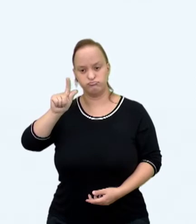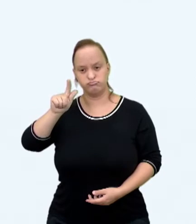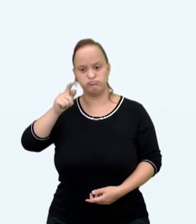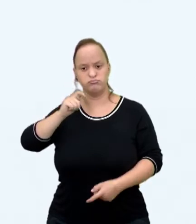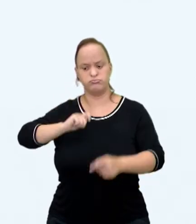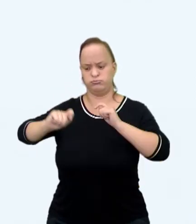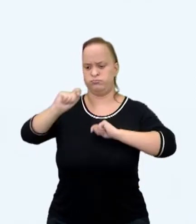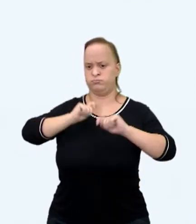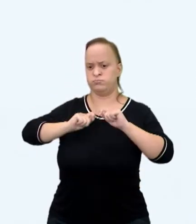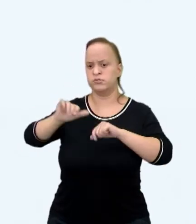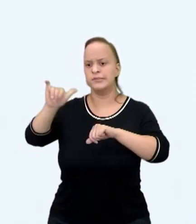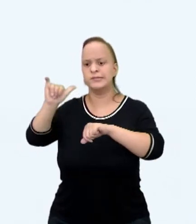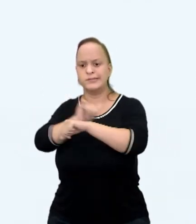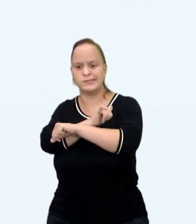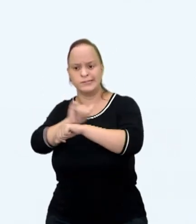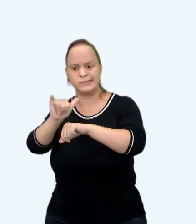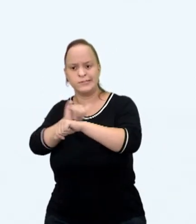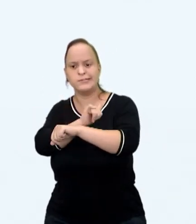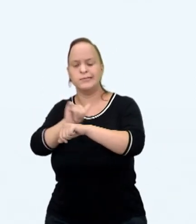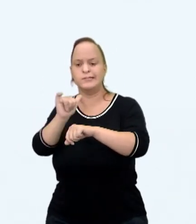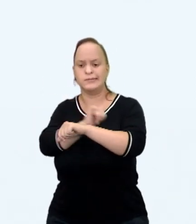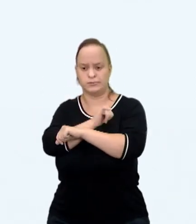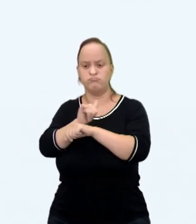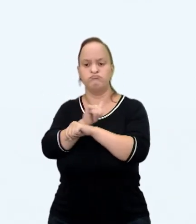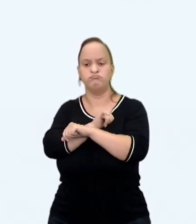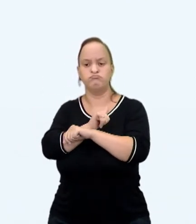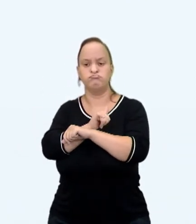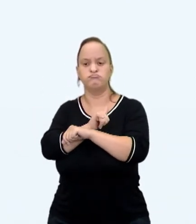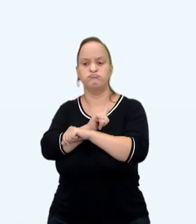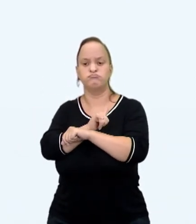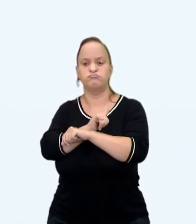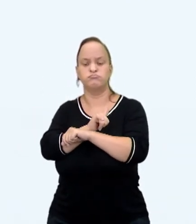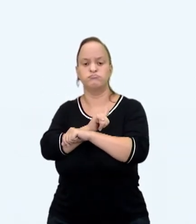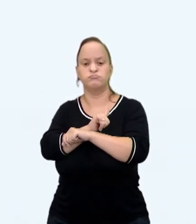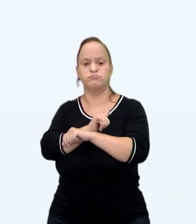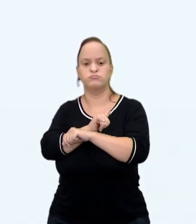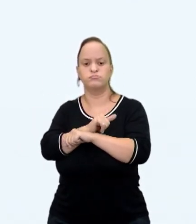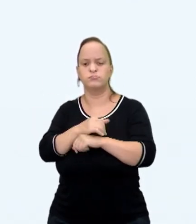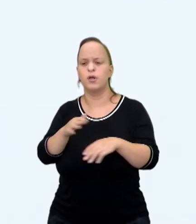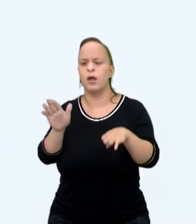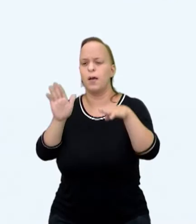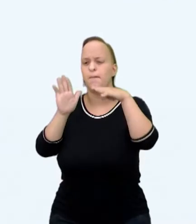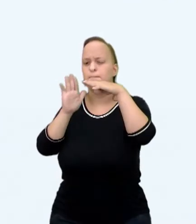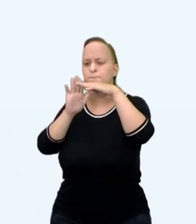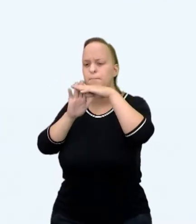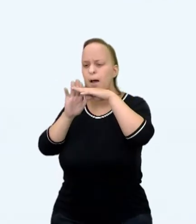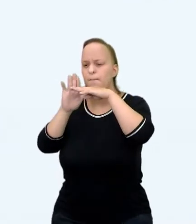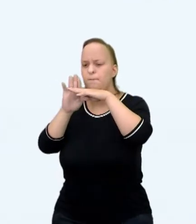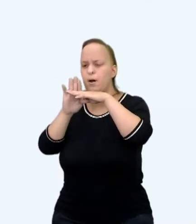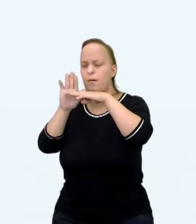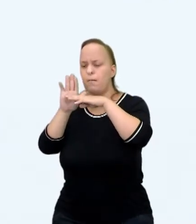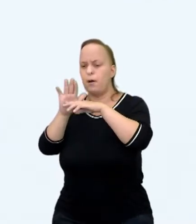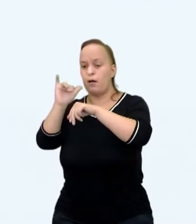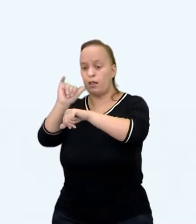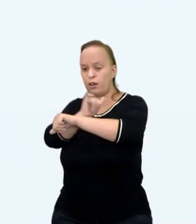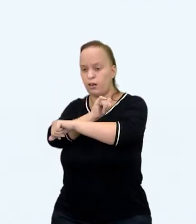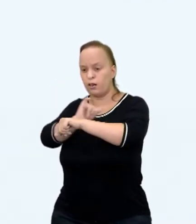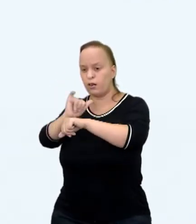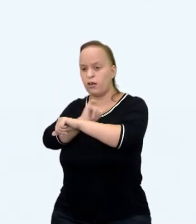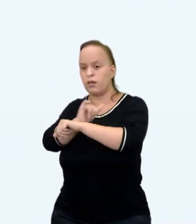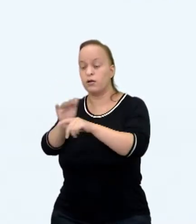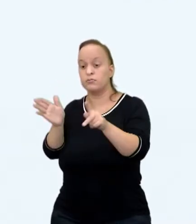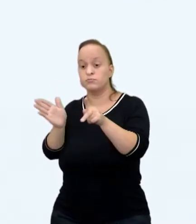estratégico. Com marketing você tem, por exemplo, as sequências, as estratégias de venda que você pode